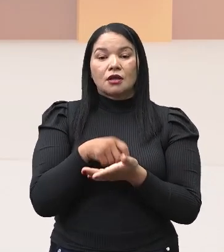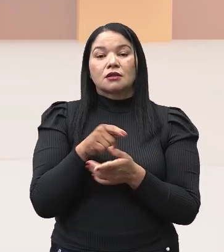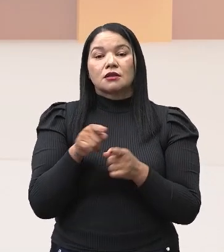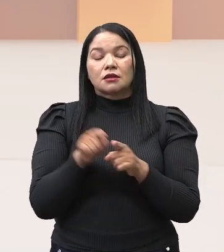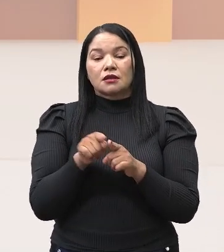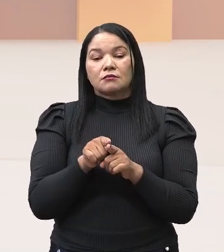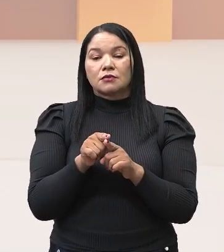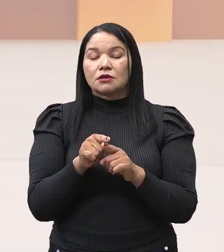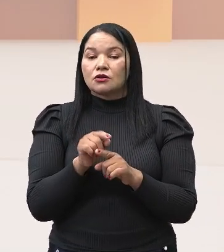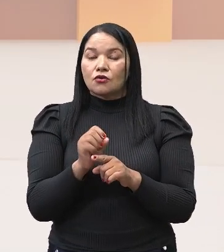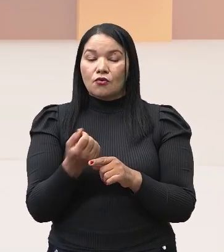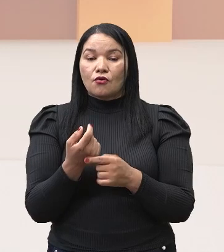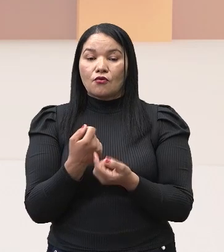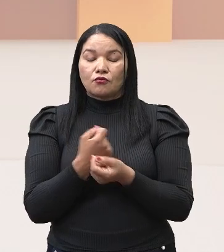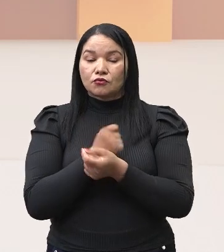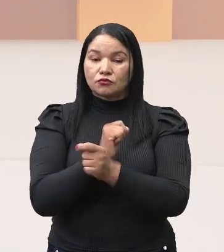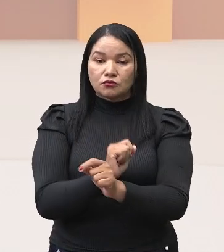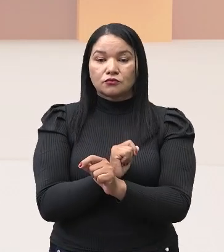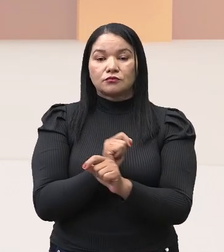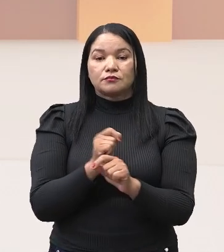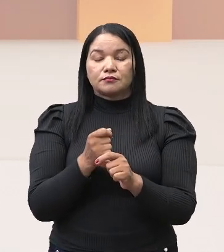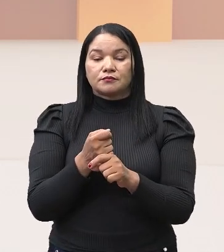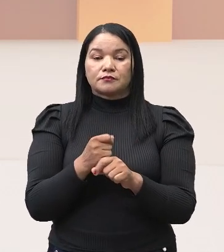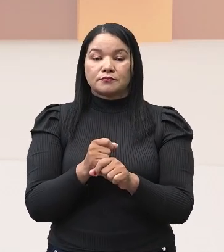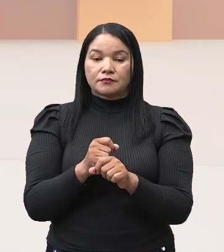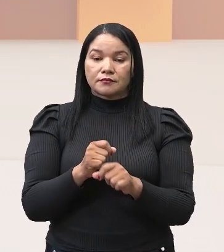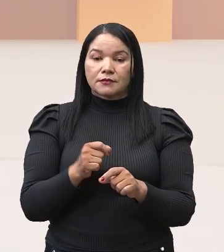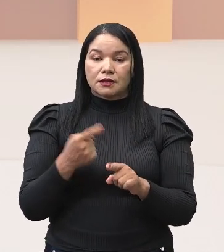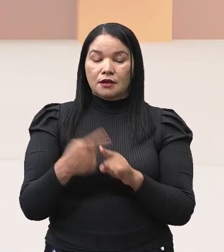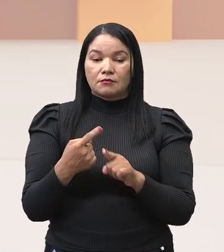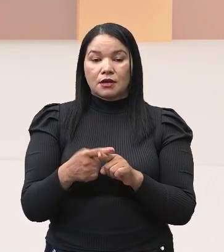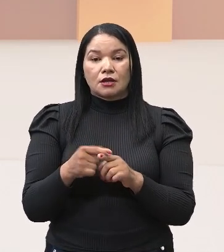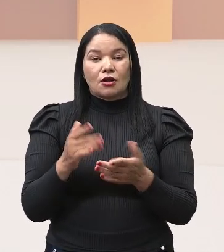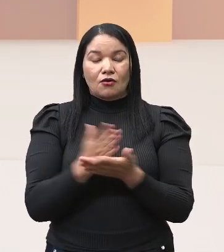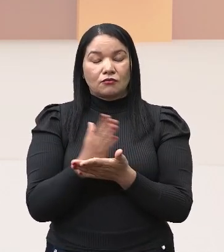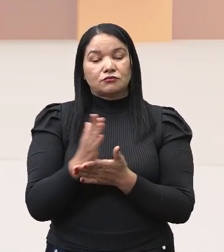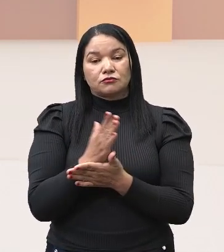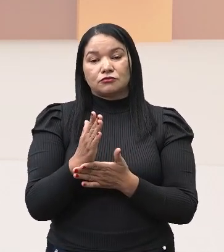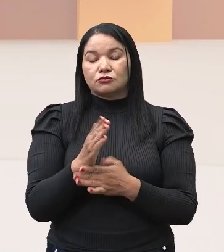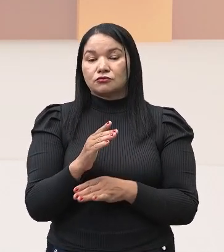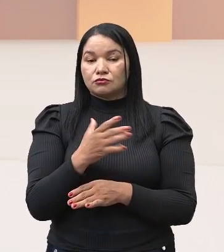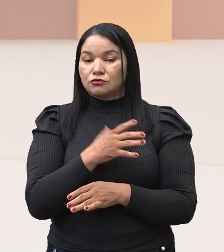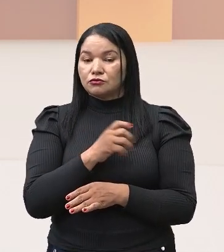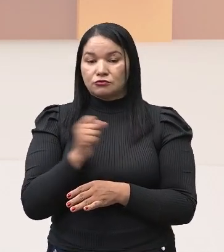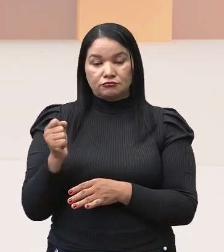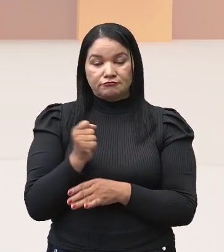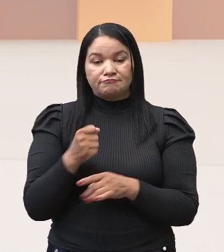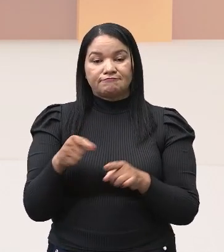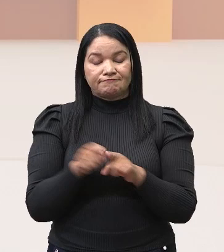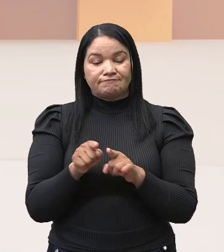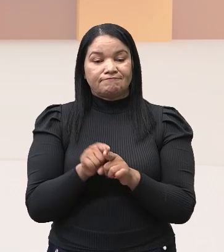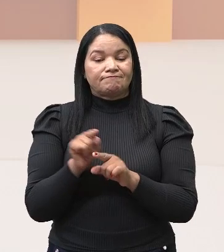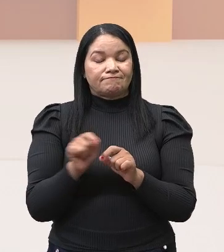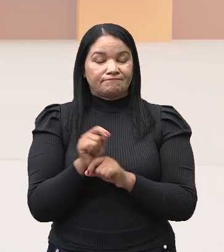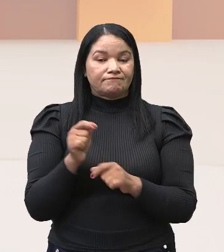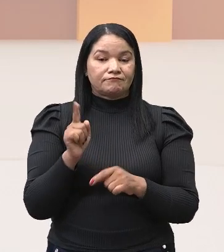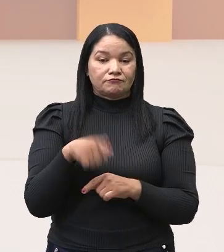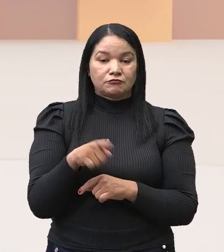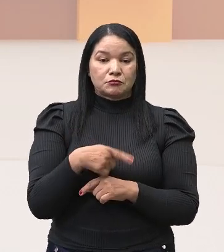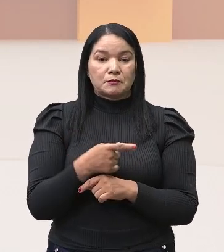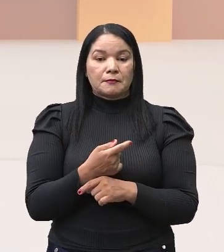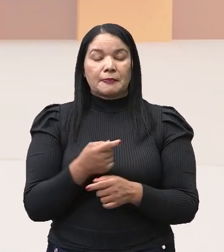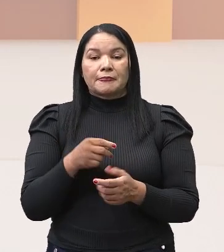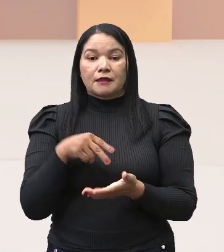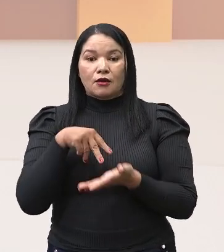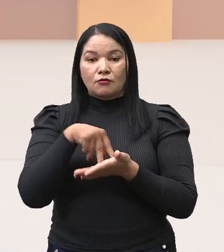sistema opressor. Inclusive, como nós falamos, o suicídio também era uma forma de resistência, uma vez